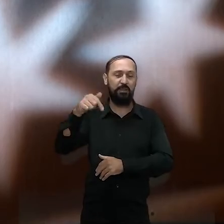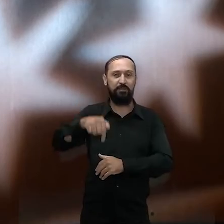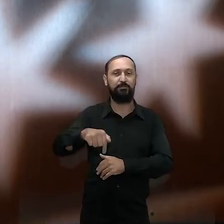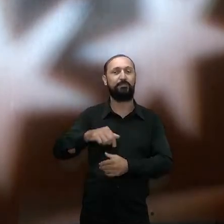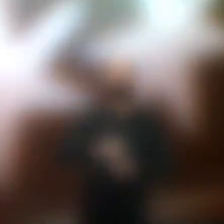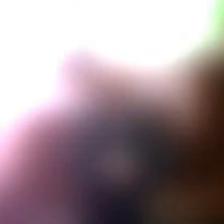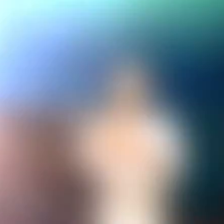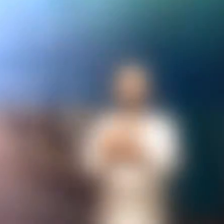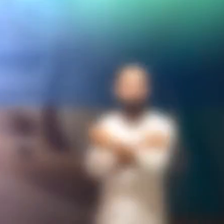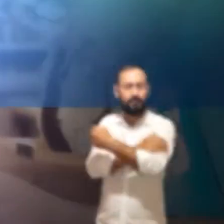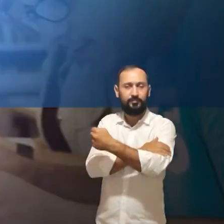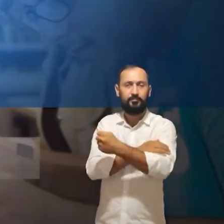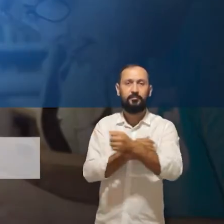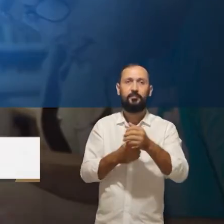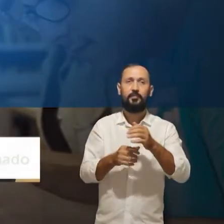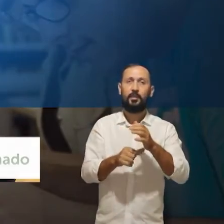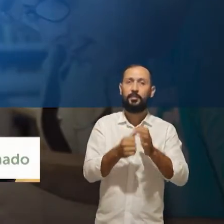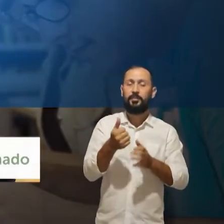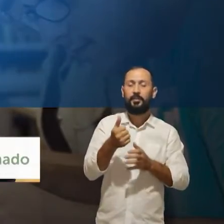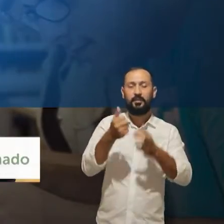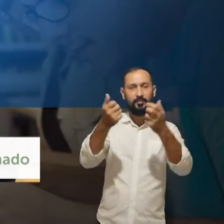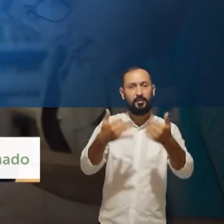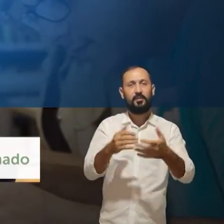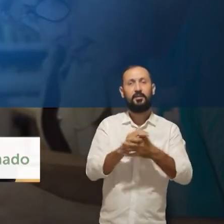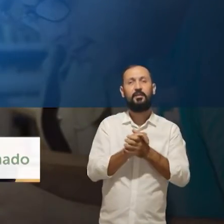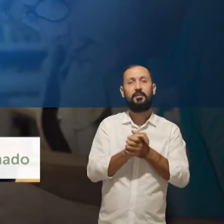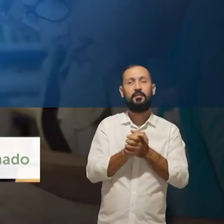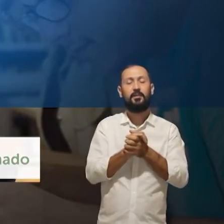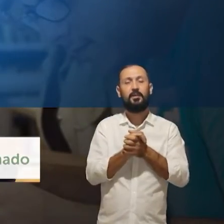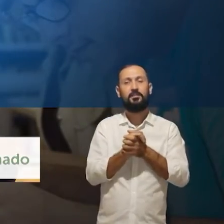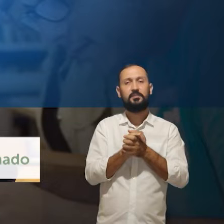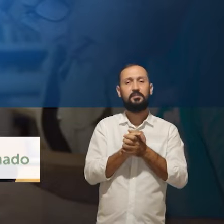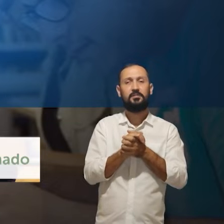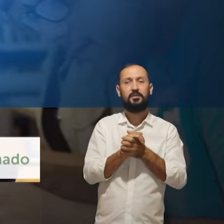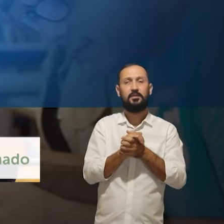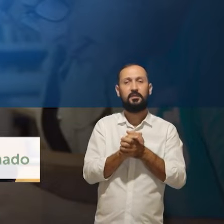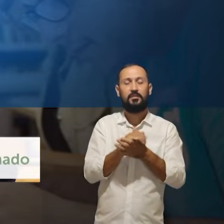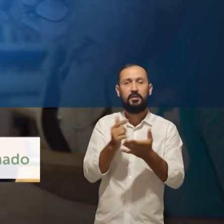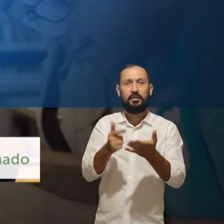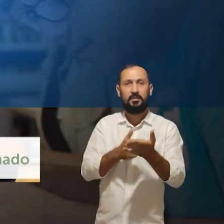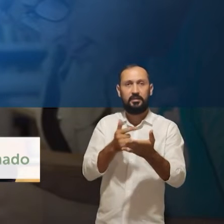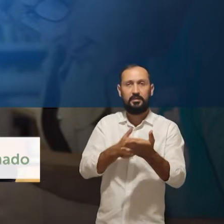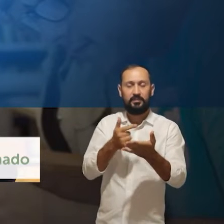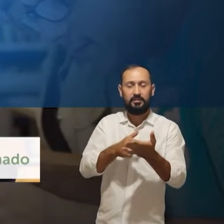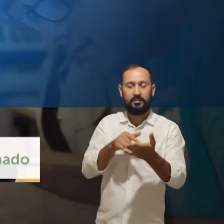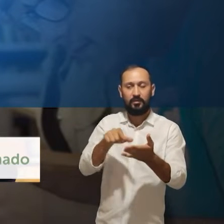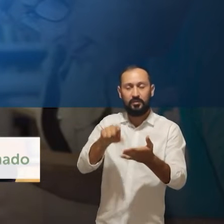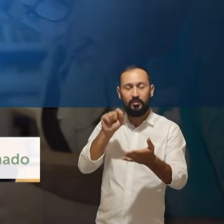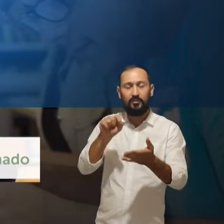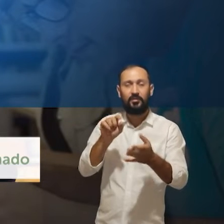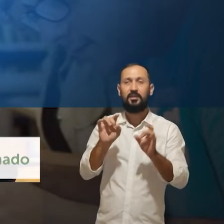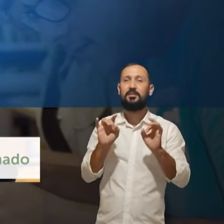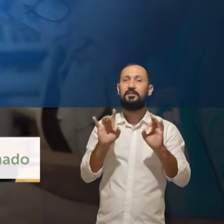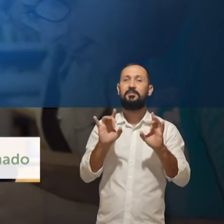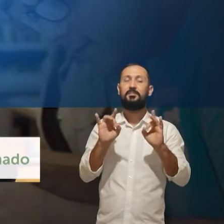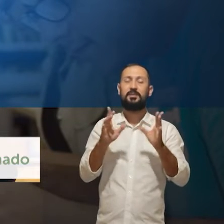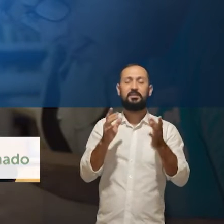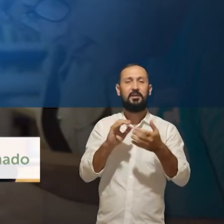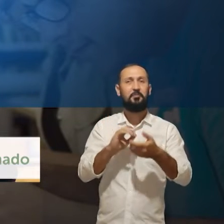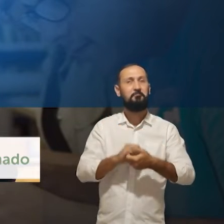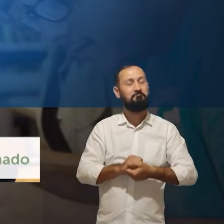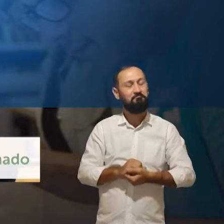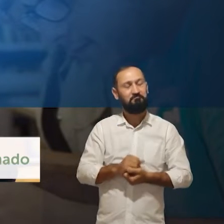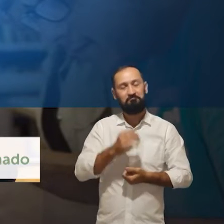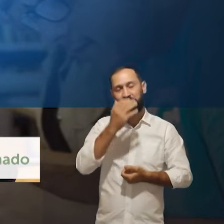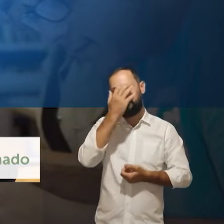feminismo na obra. Eu devo, antes de mais nada, dizer que a seleção foi uma seleção muito especial. Quando me refiro